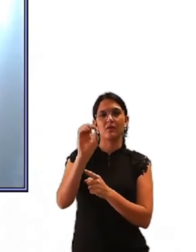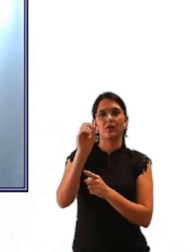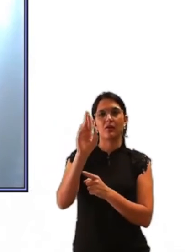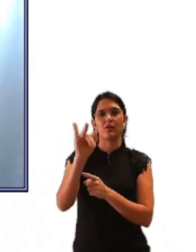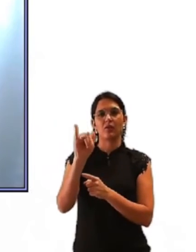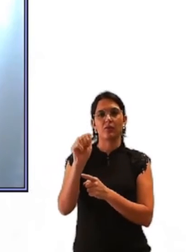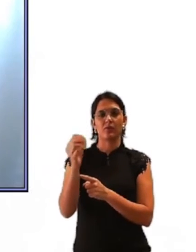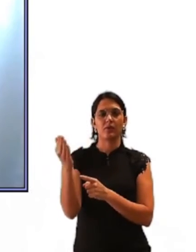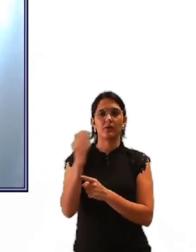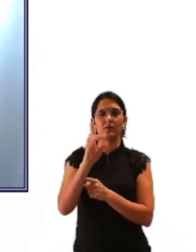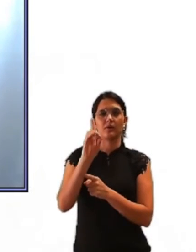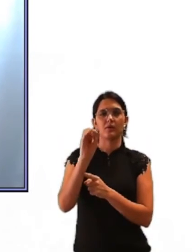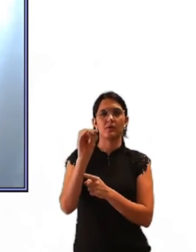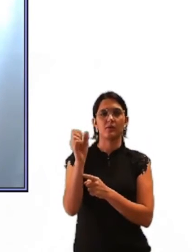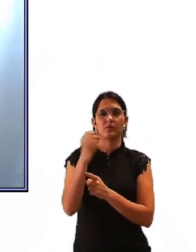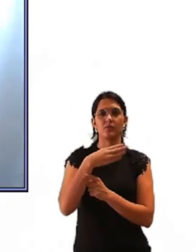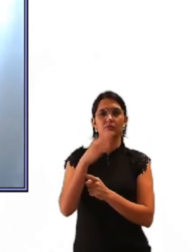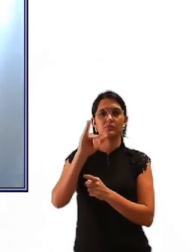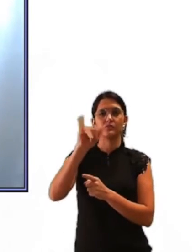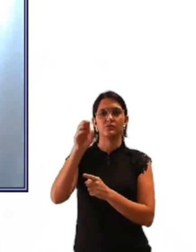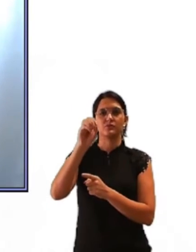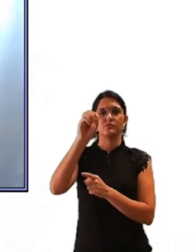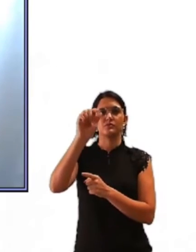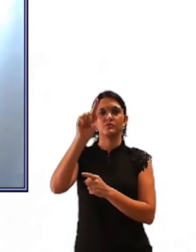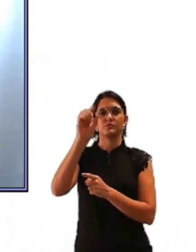forma mais aprofundada, não.